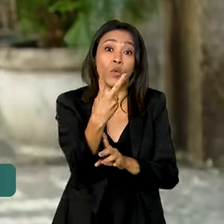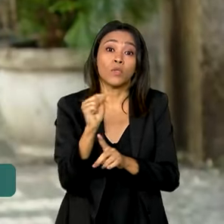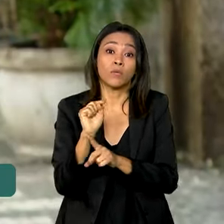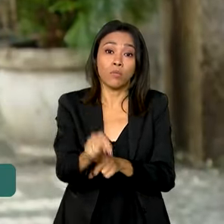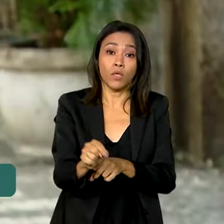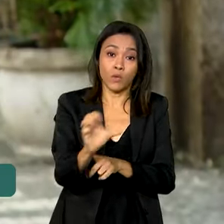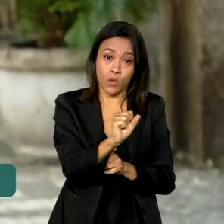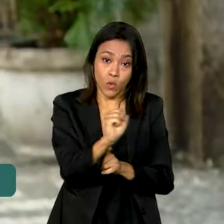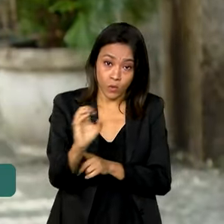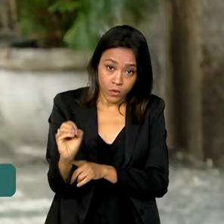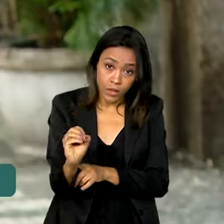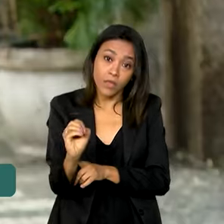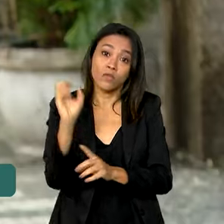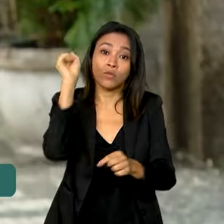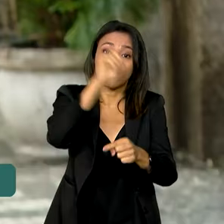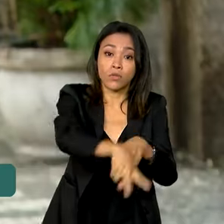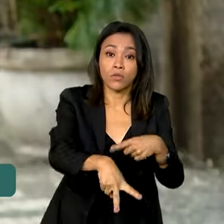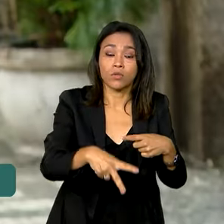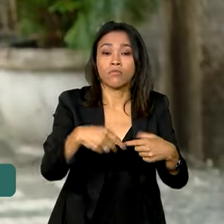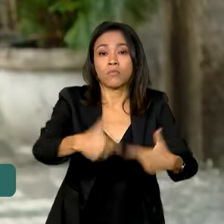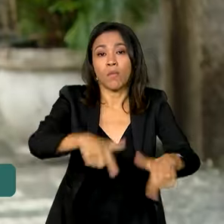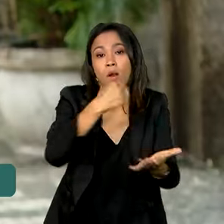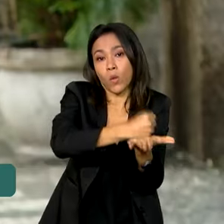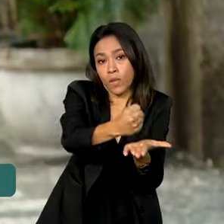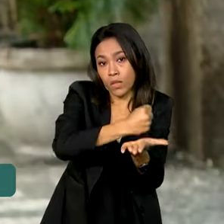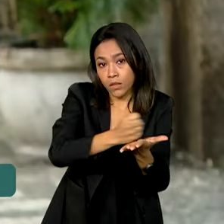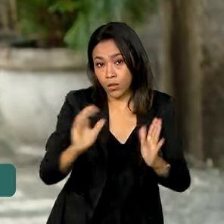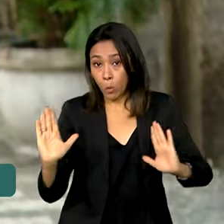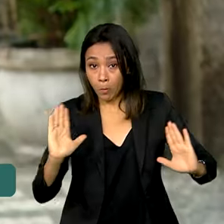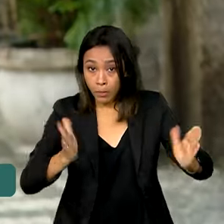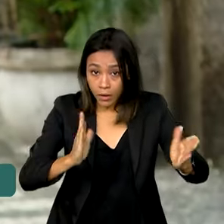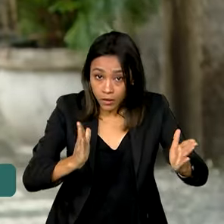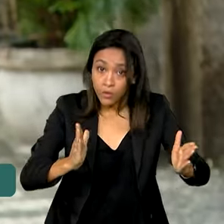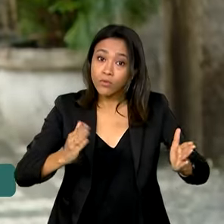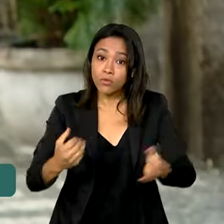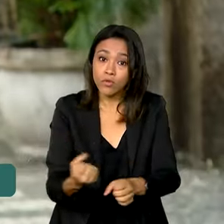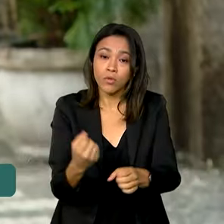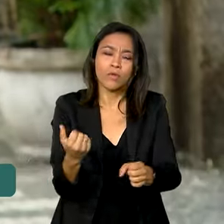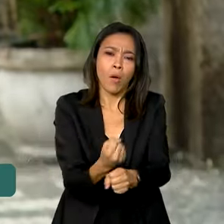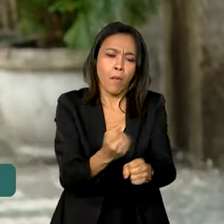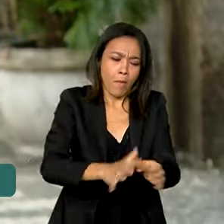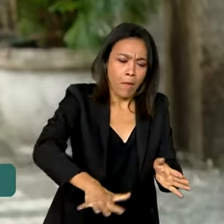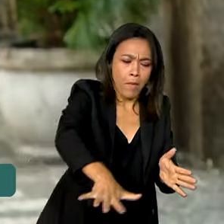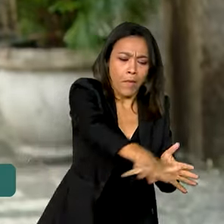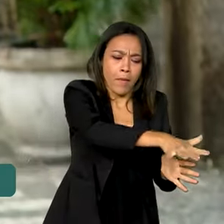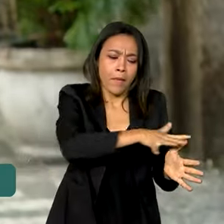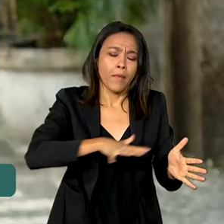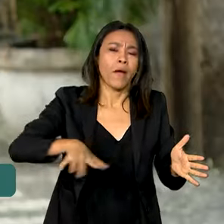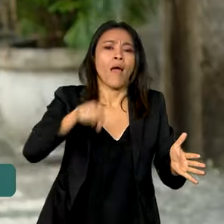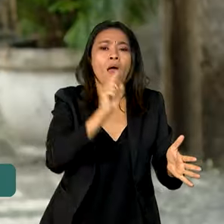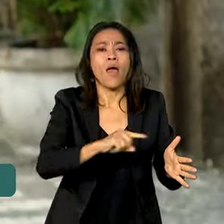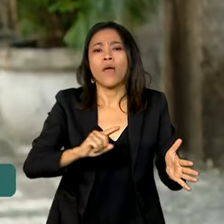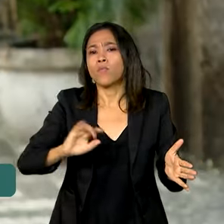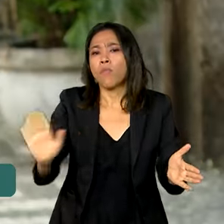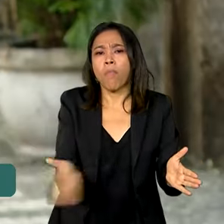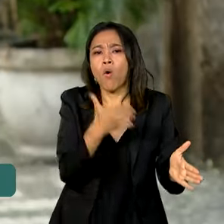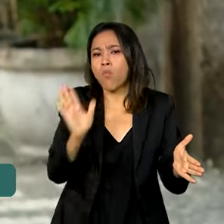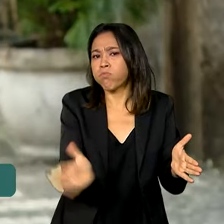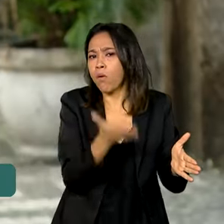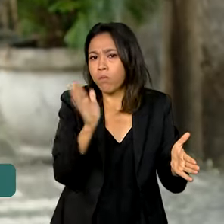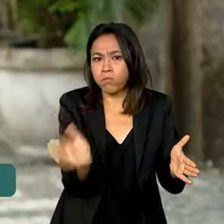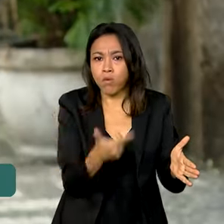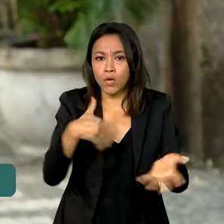empregos indiretos durante as obras de implantação. A área será destinada à movimentação e